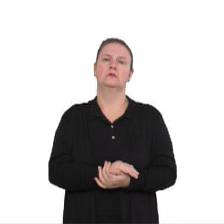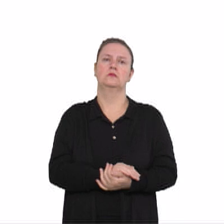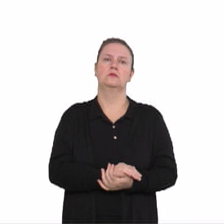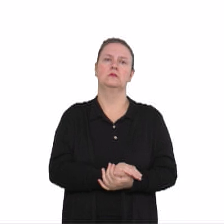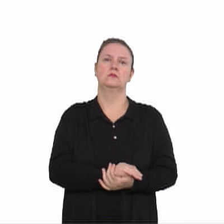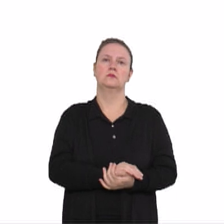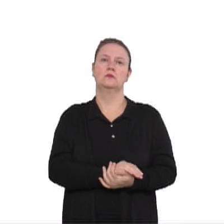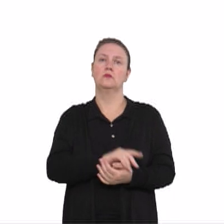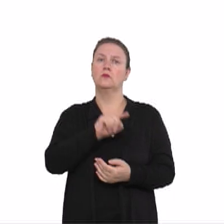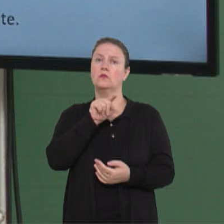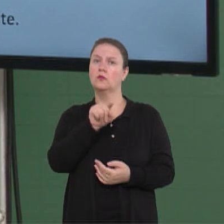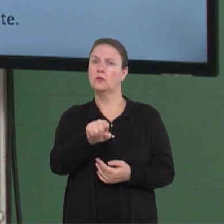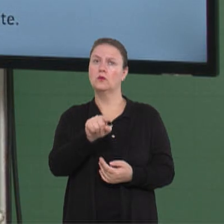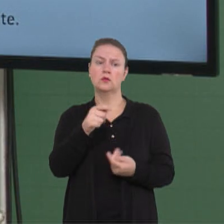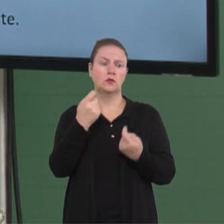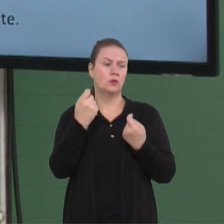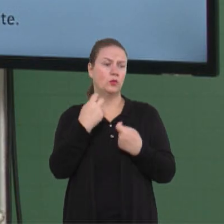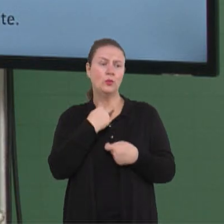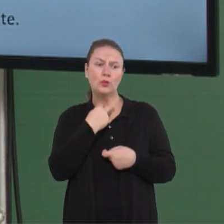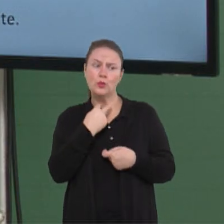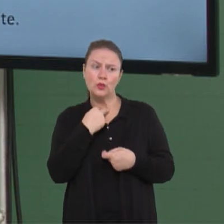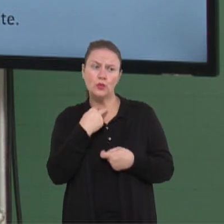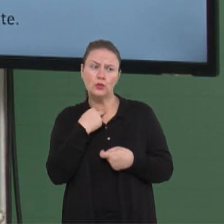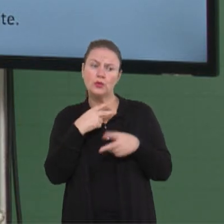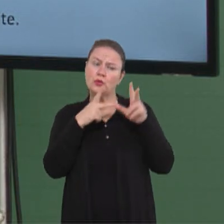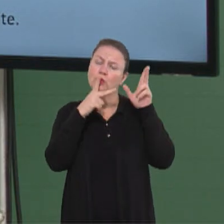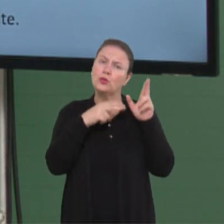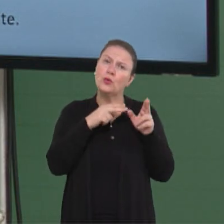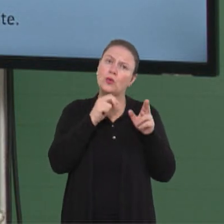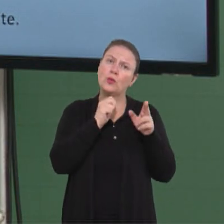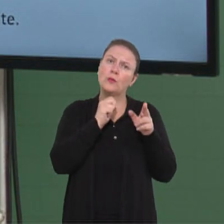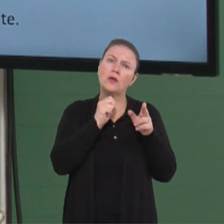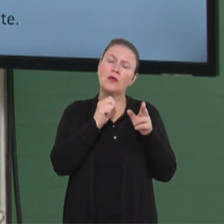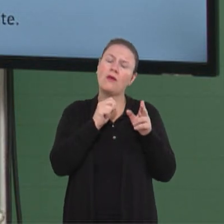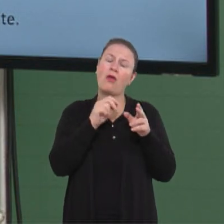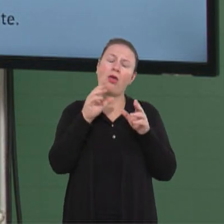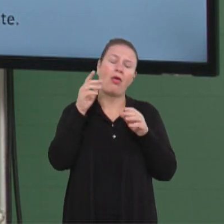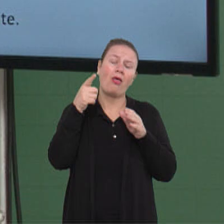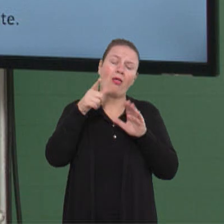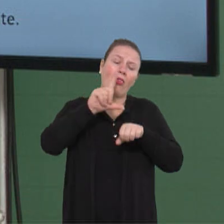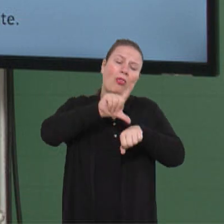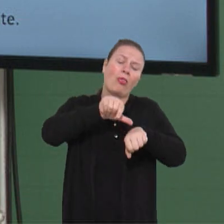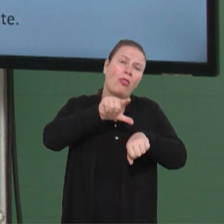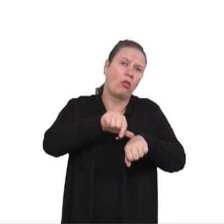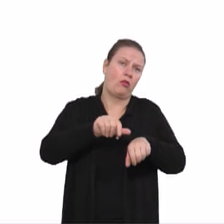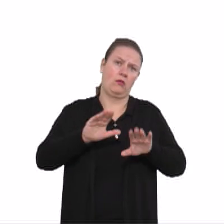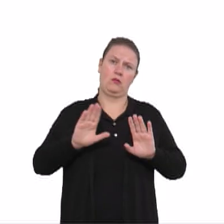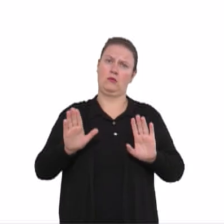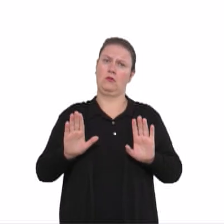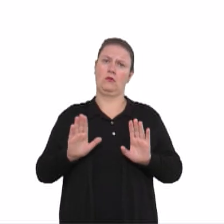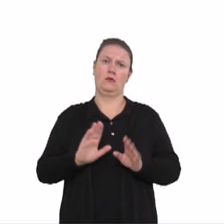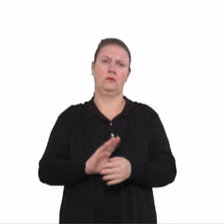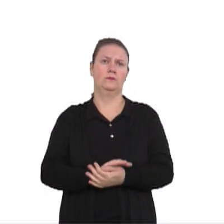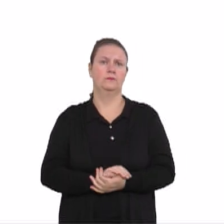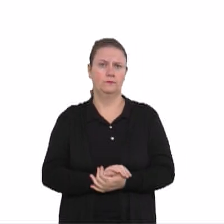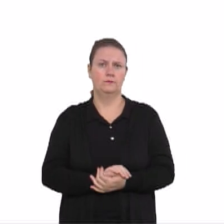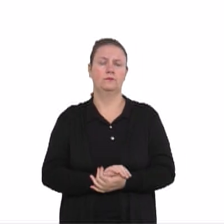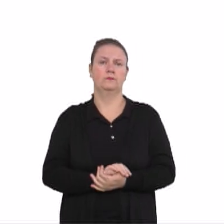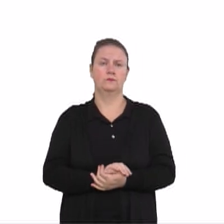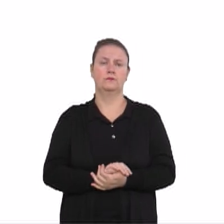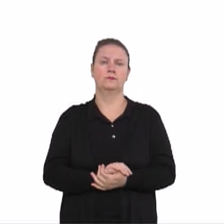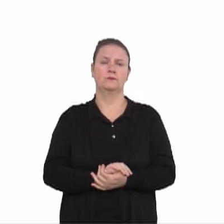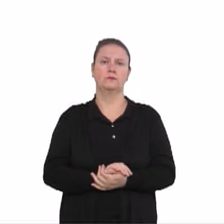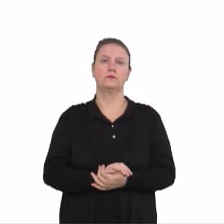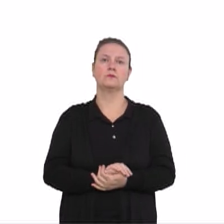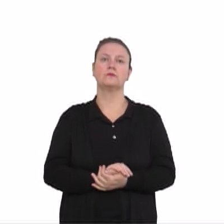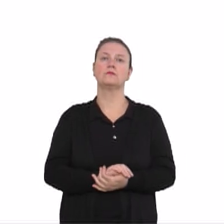badge ver leite você não deveria ir para cama muito tarde tá na negativa letra e mas maior